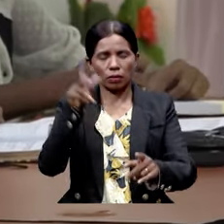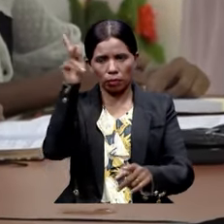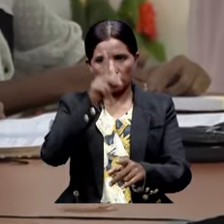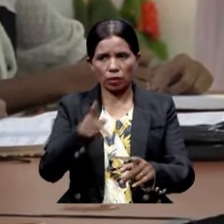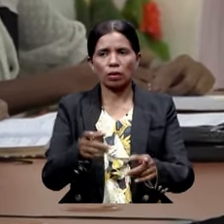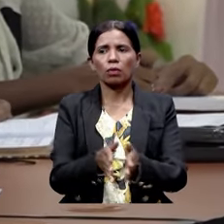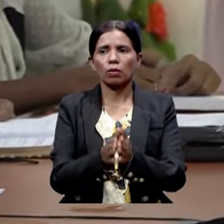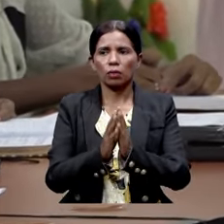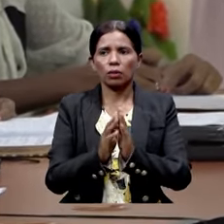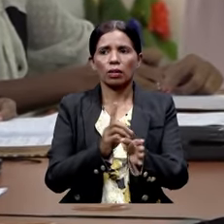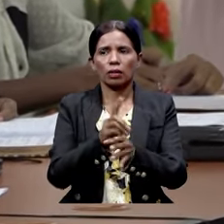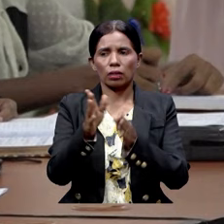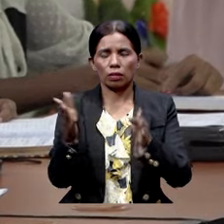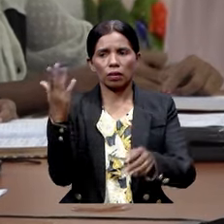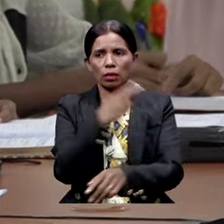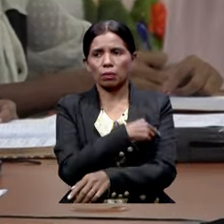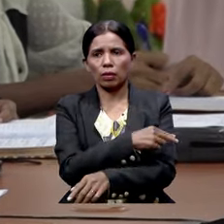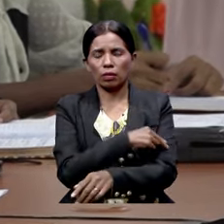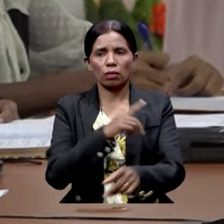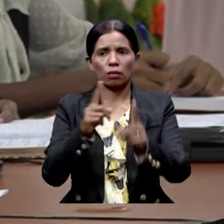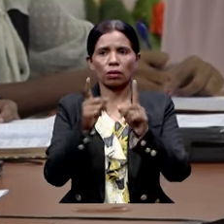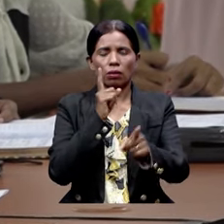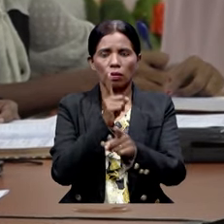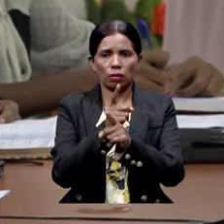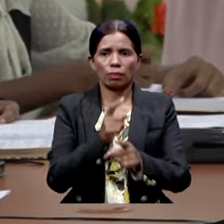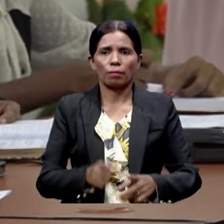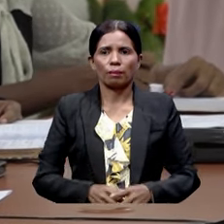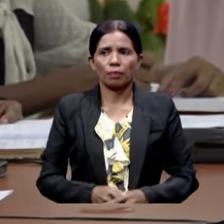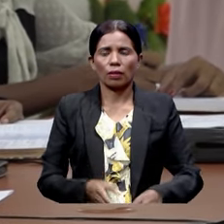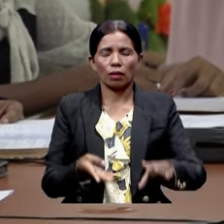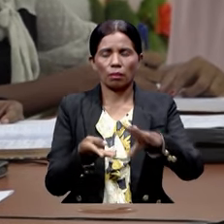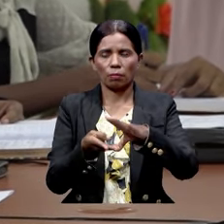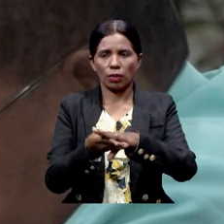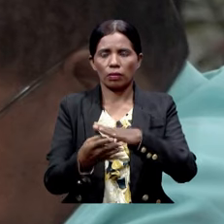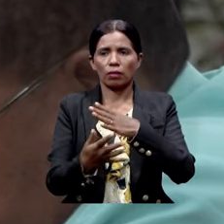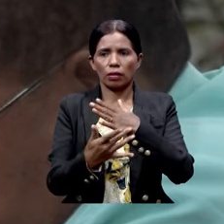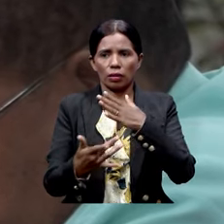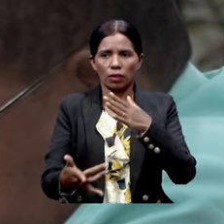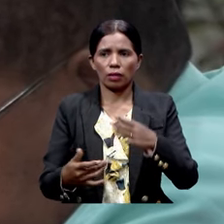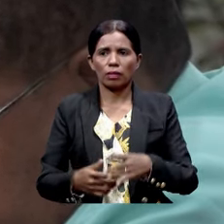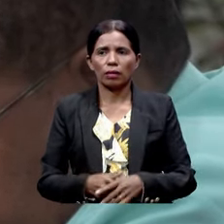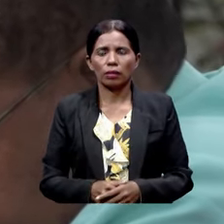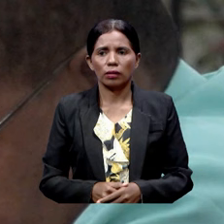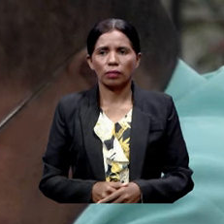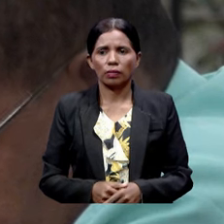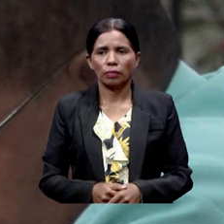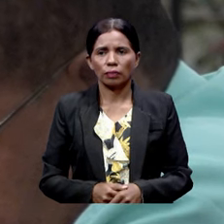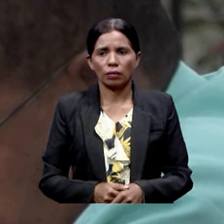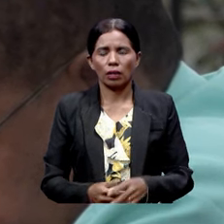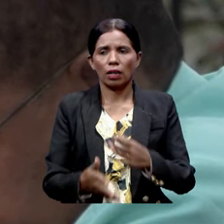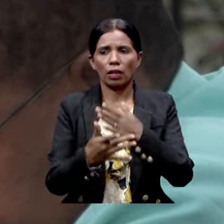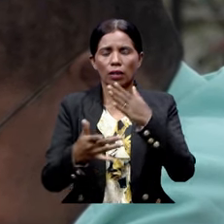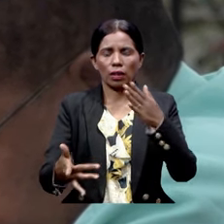tu dirigente se ele Hospital Nacional foi explicação. Banco de sangue, be ran